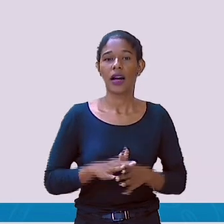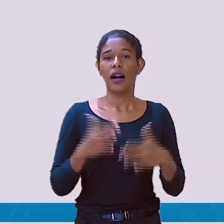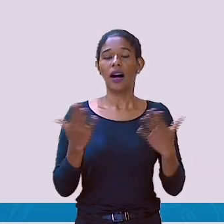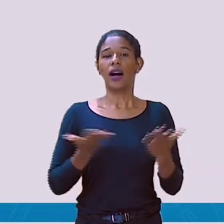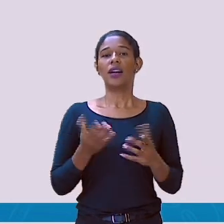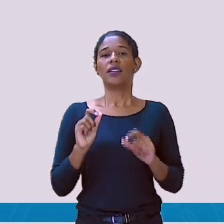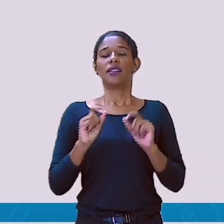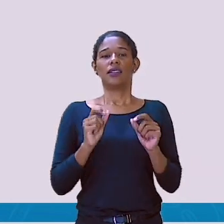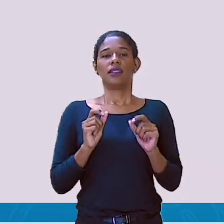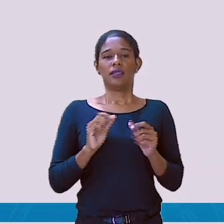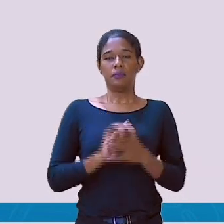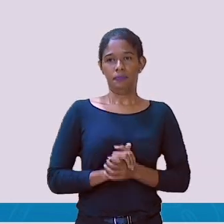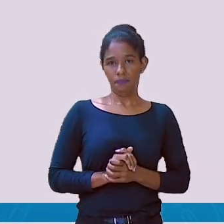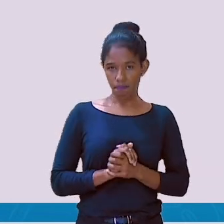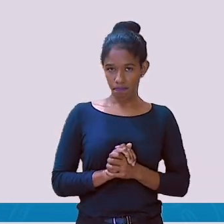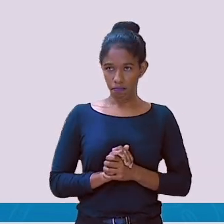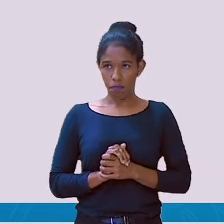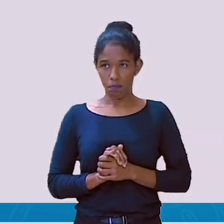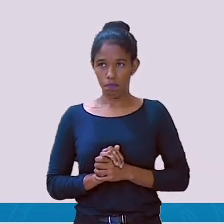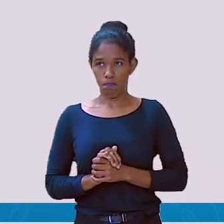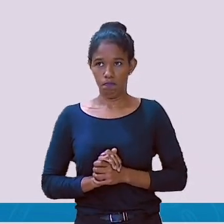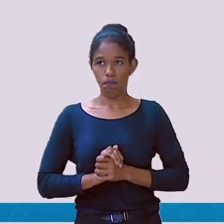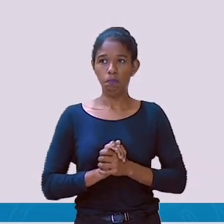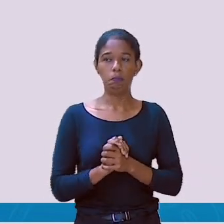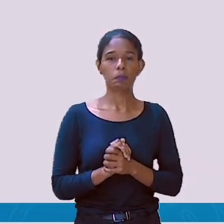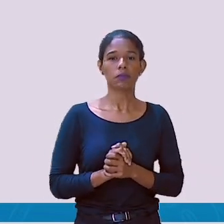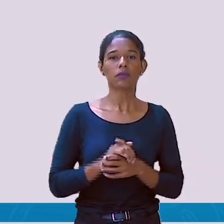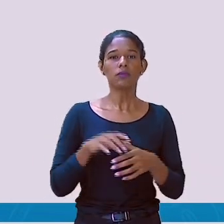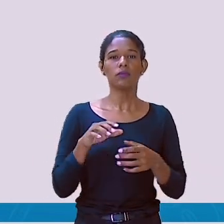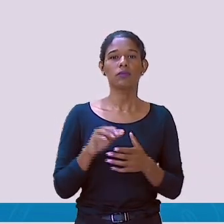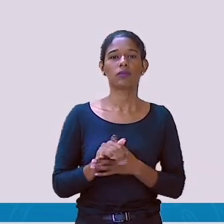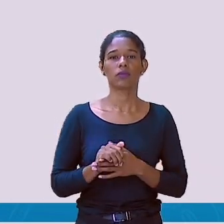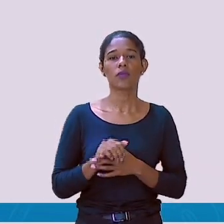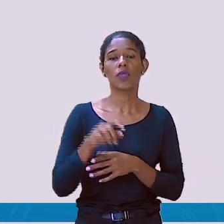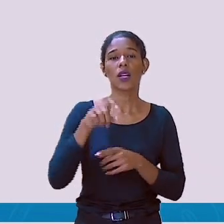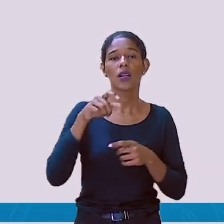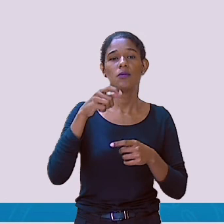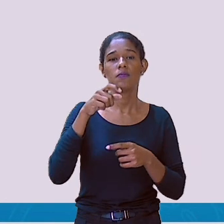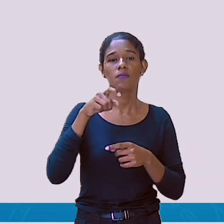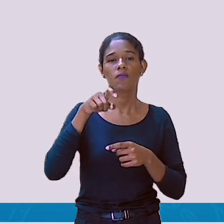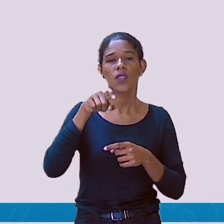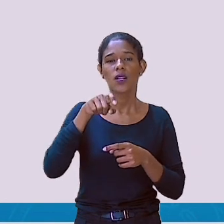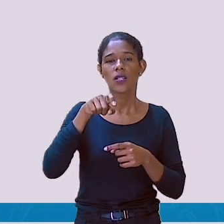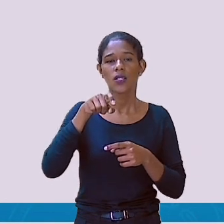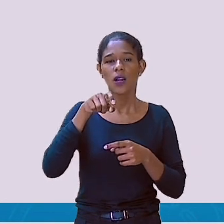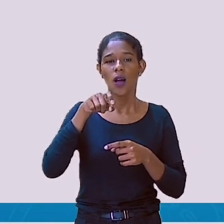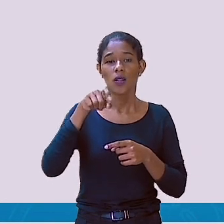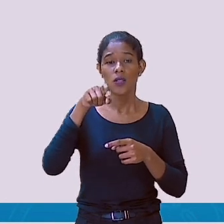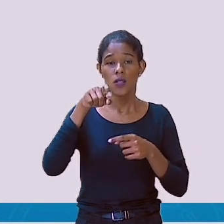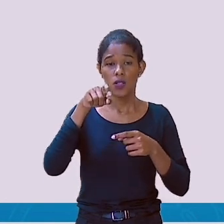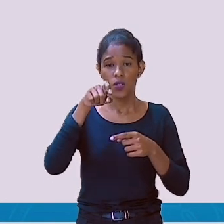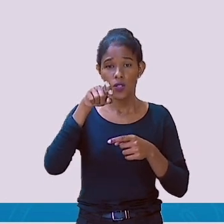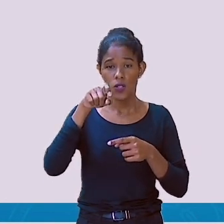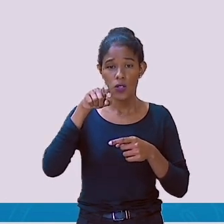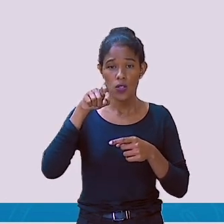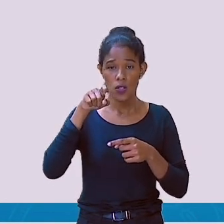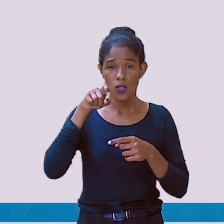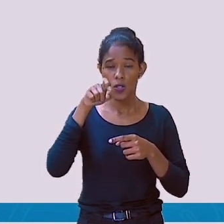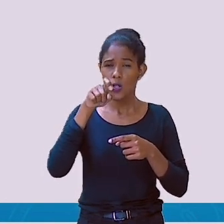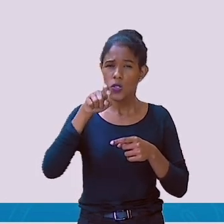Qual é o valor que se deve colocar no lugar do expoente x para que o monômio